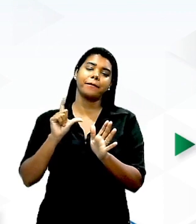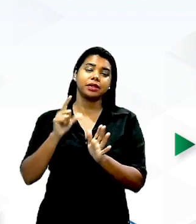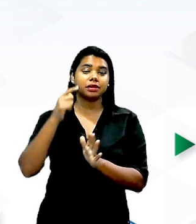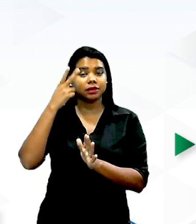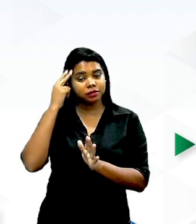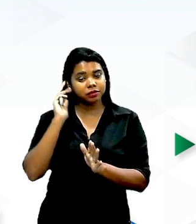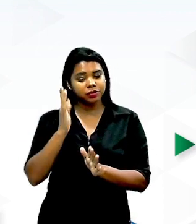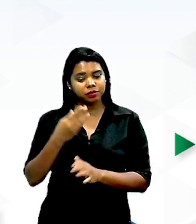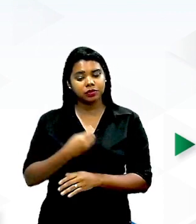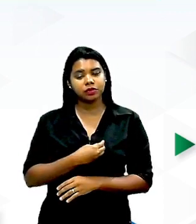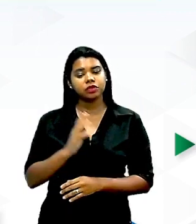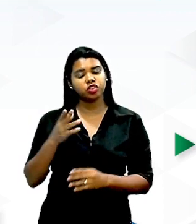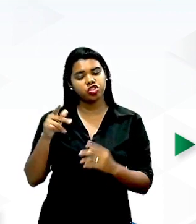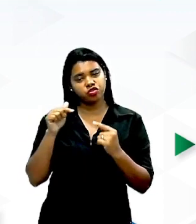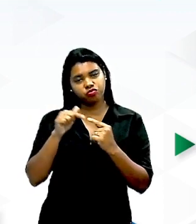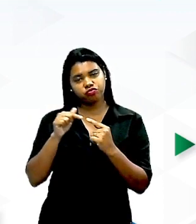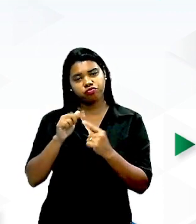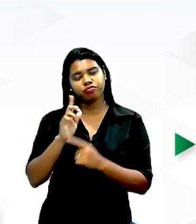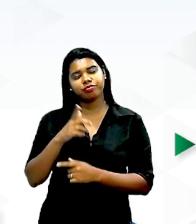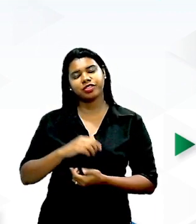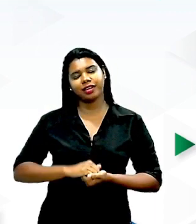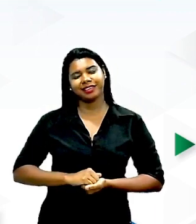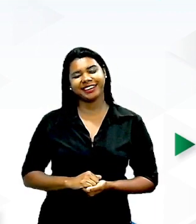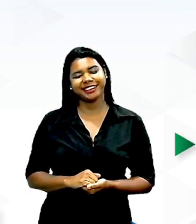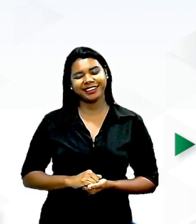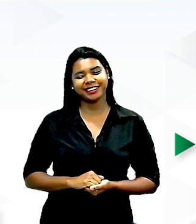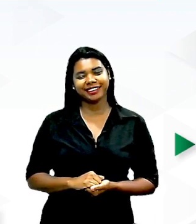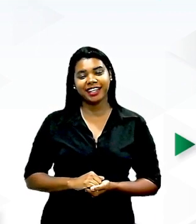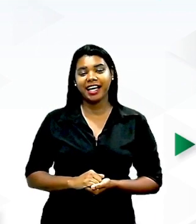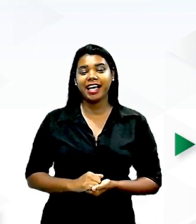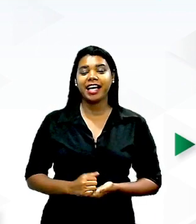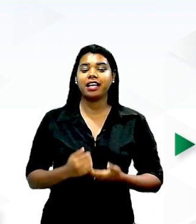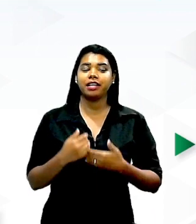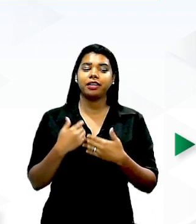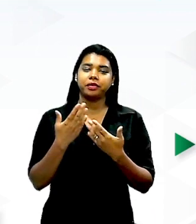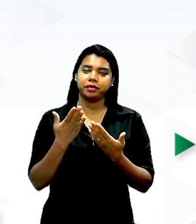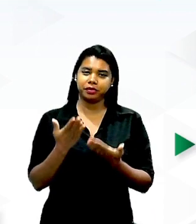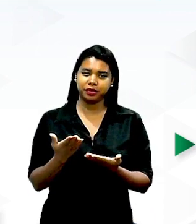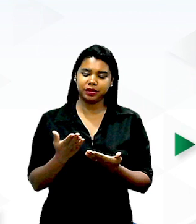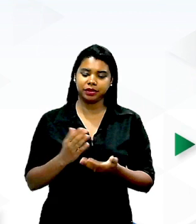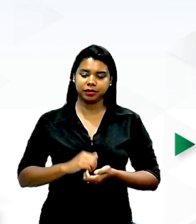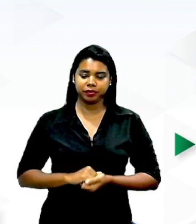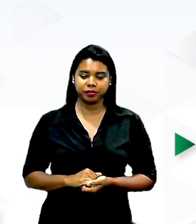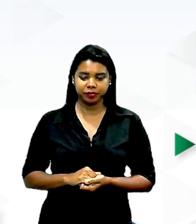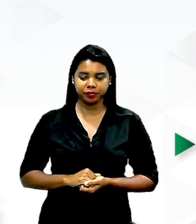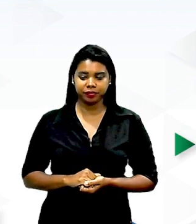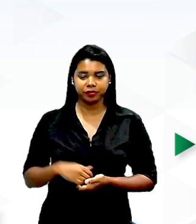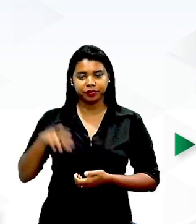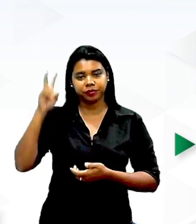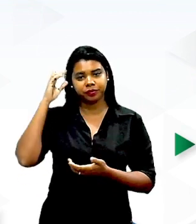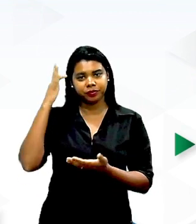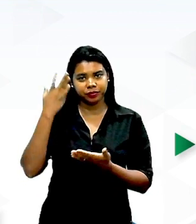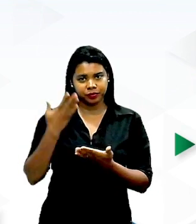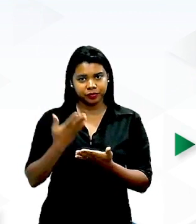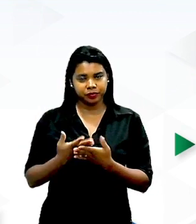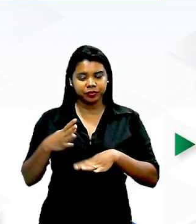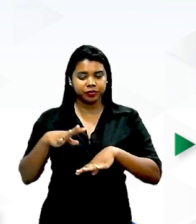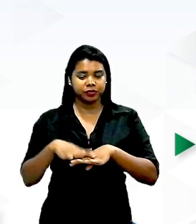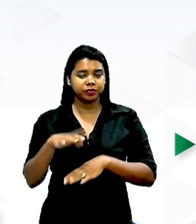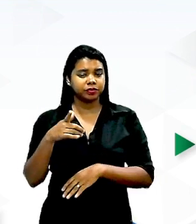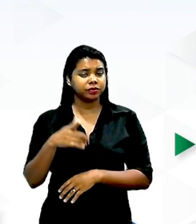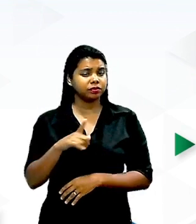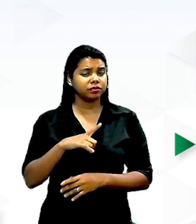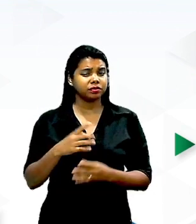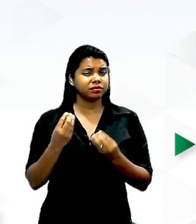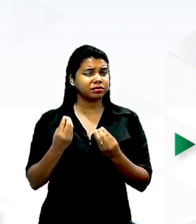Pitágoras já existia essa relação, tá bom? Agora que você já situou um pouquinho na história da matemática, não tem como